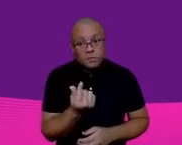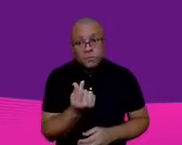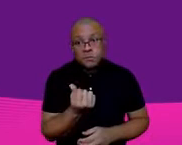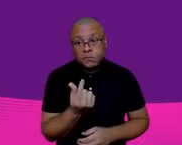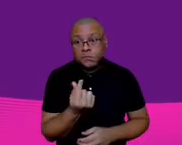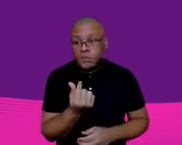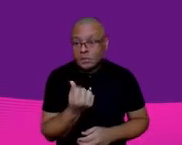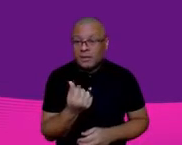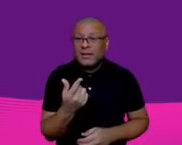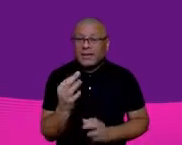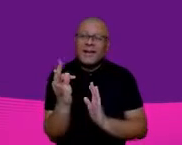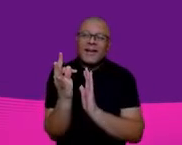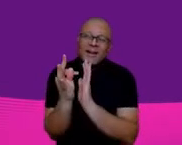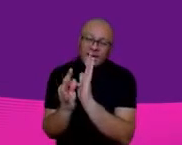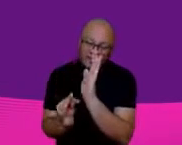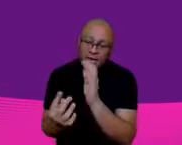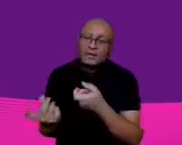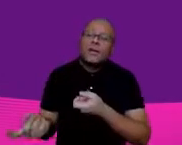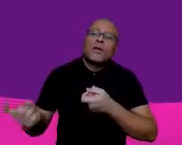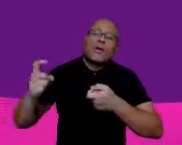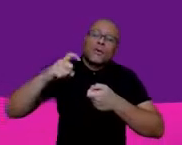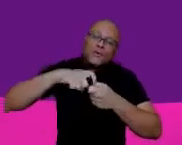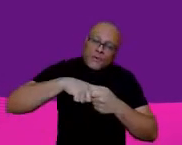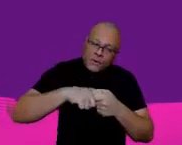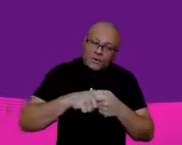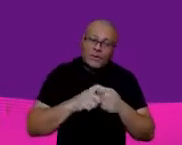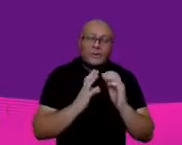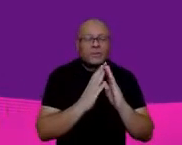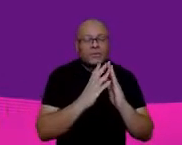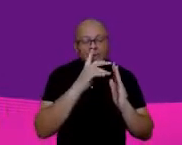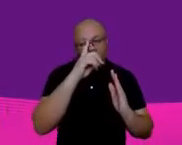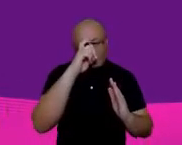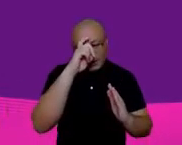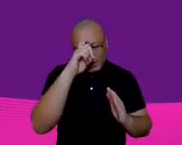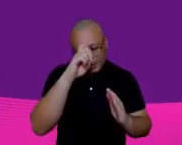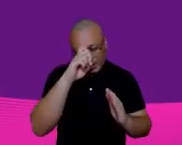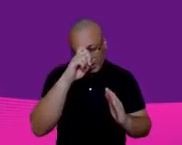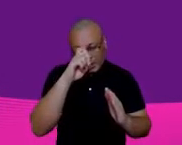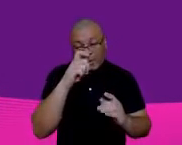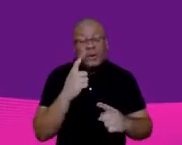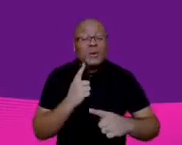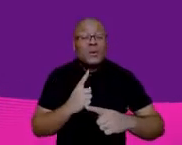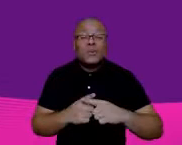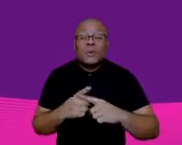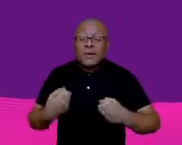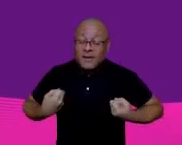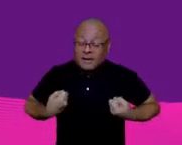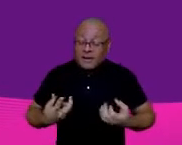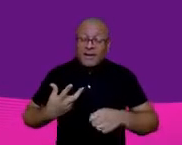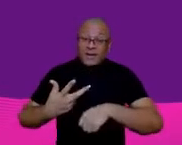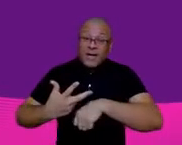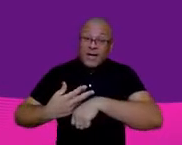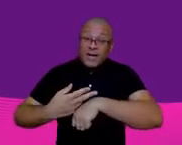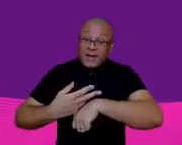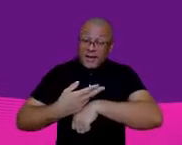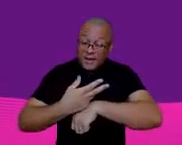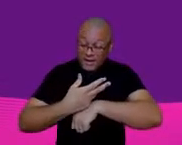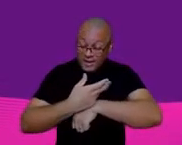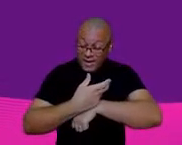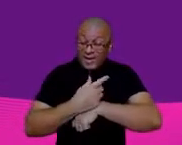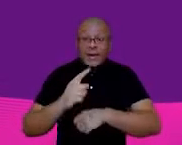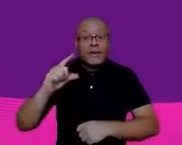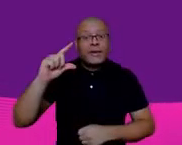de readmissões hospitalares, porque o custo de uma cirurgia tão alta já cai. Então,